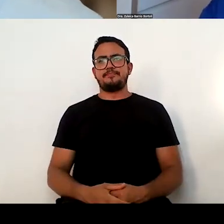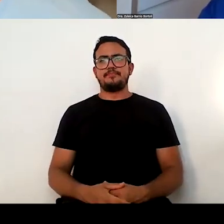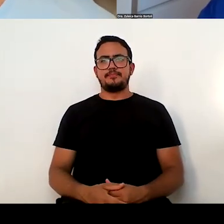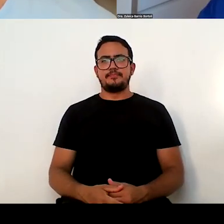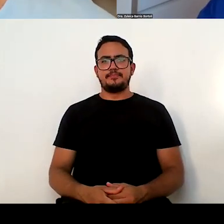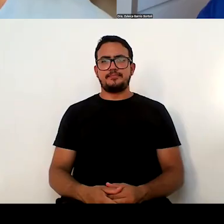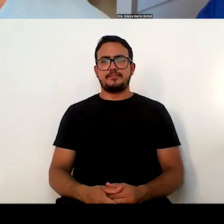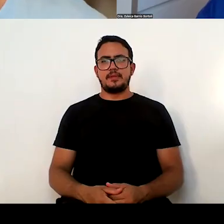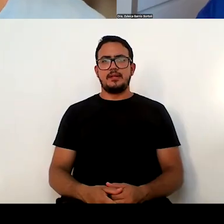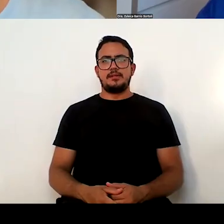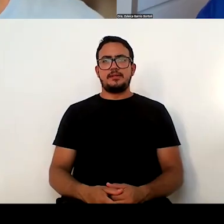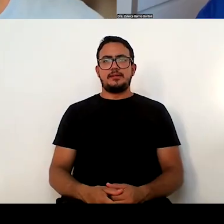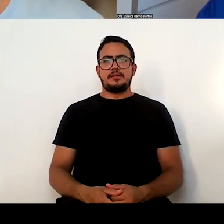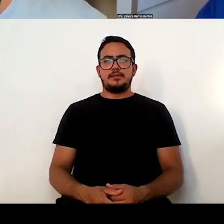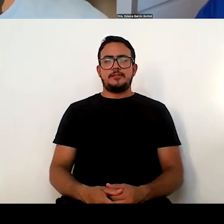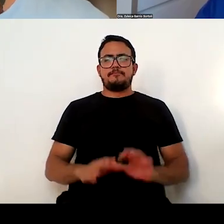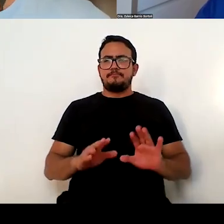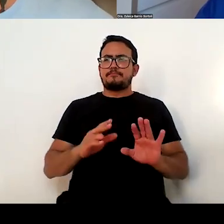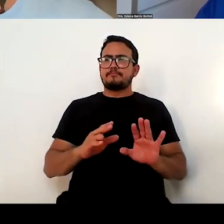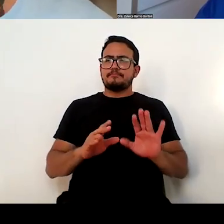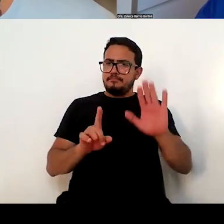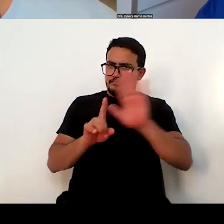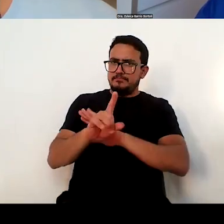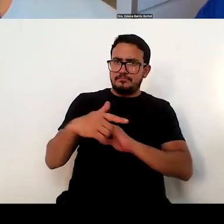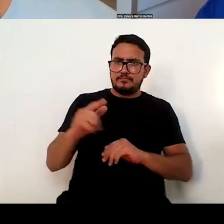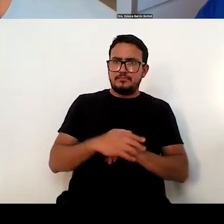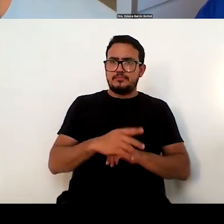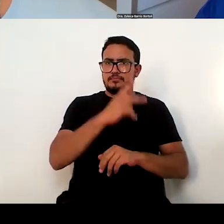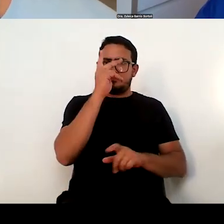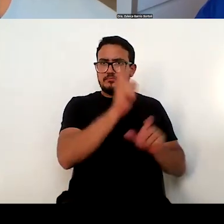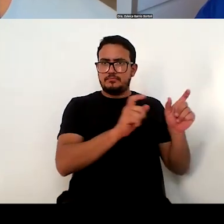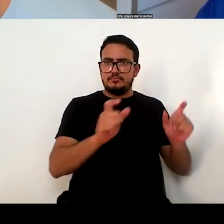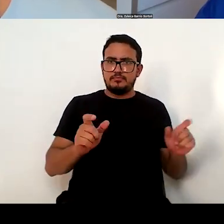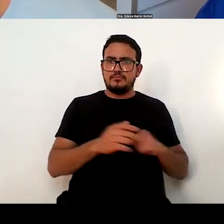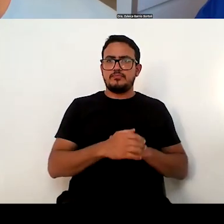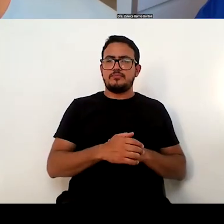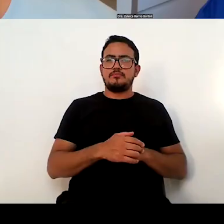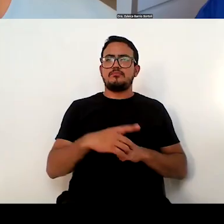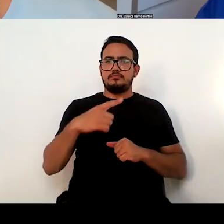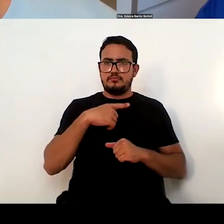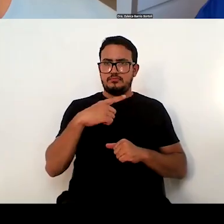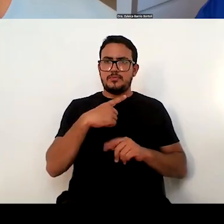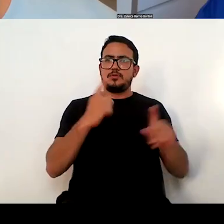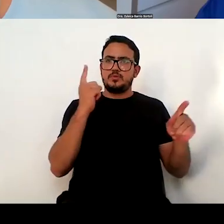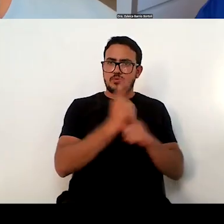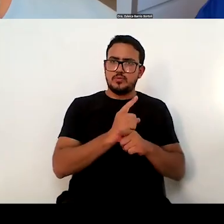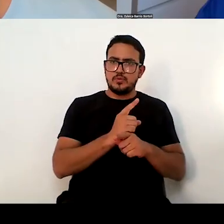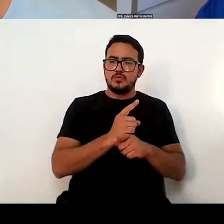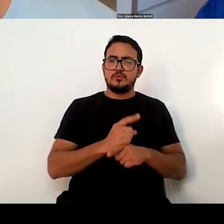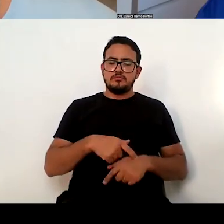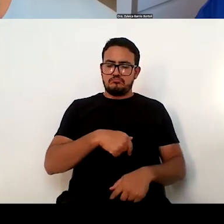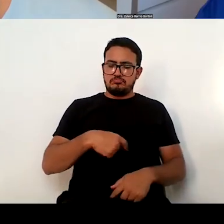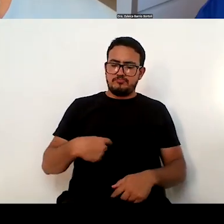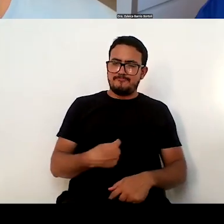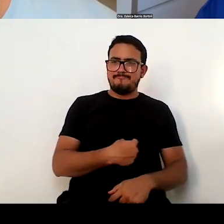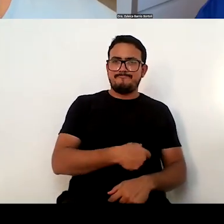Jovem. Pessoas com diagnóstico clínico de síndrome do intestino irritável, sem outros sintomas como sangramentos, perda